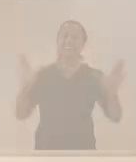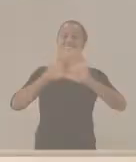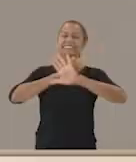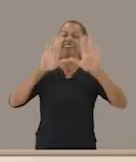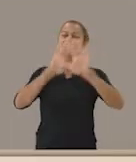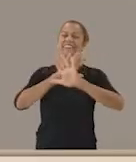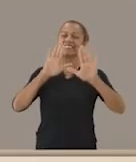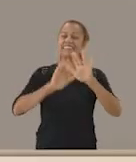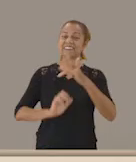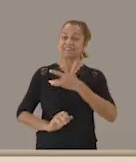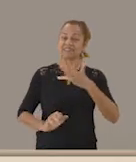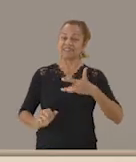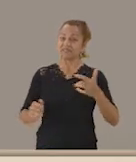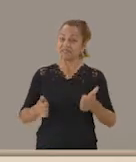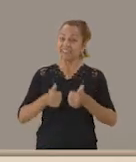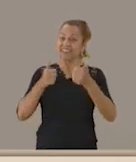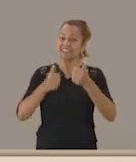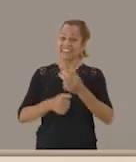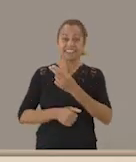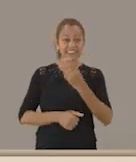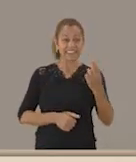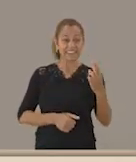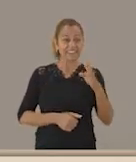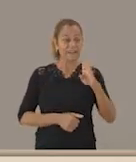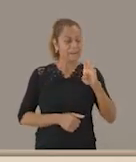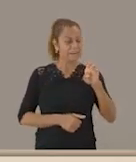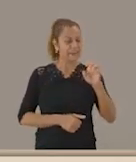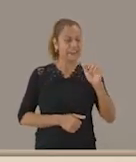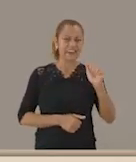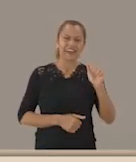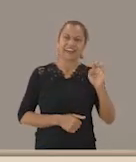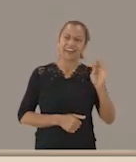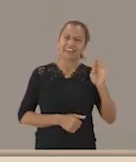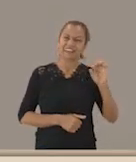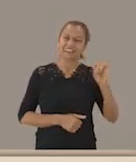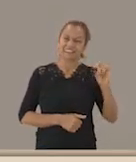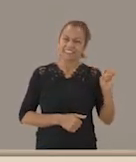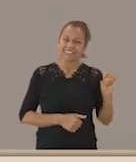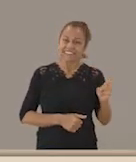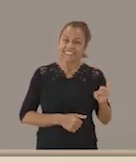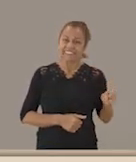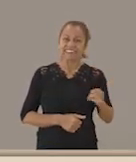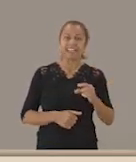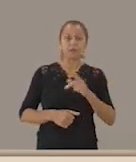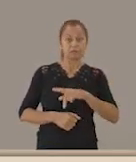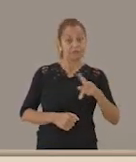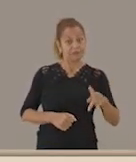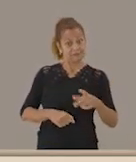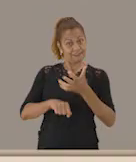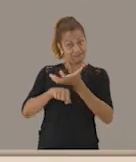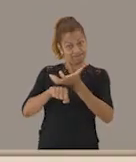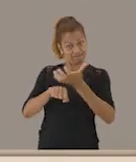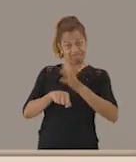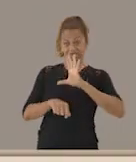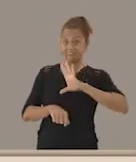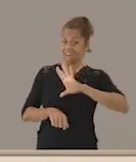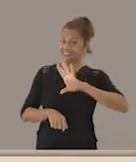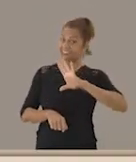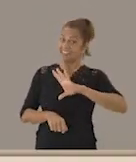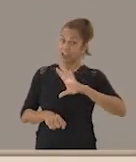Oi, pessoal, como vocês estão? Eu sou Beatriz Aoki, professora de língua portuguesa, e hoje teremos uma aula